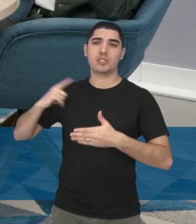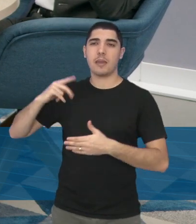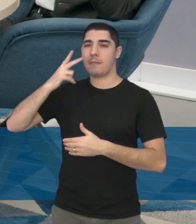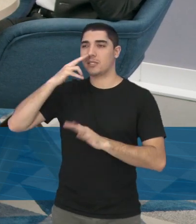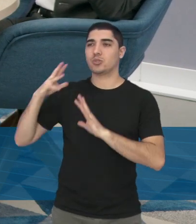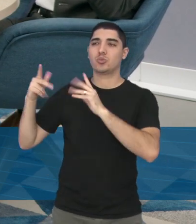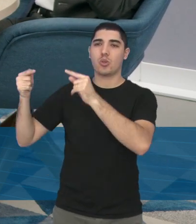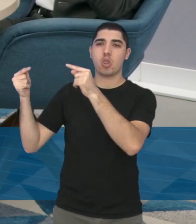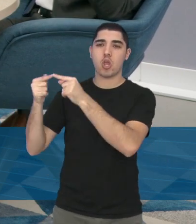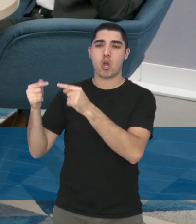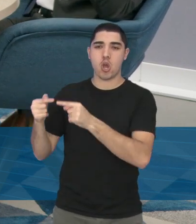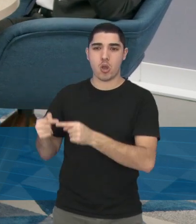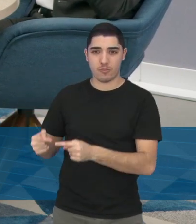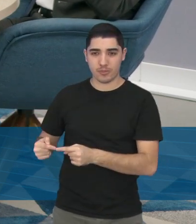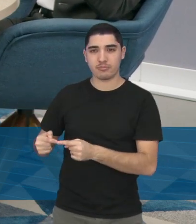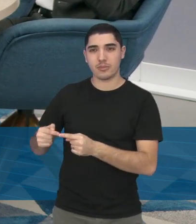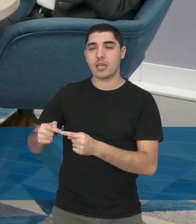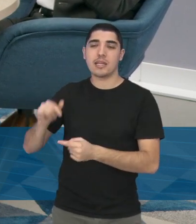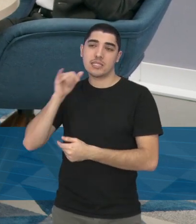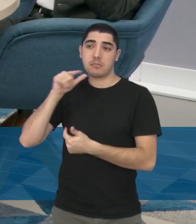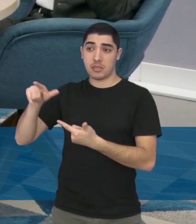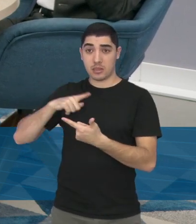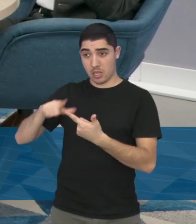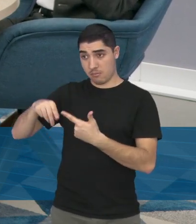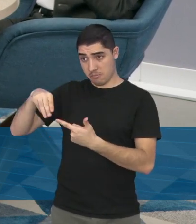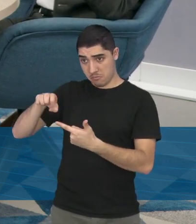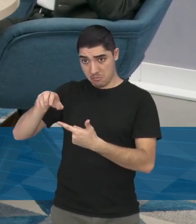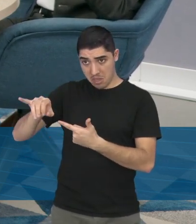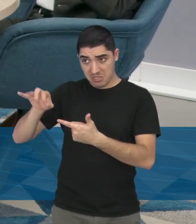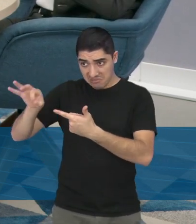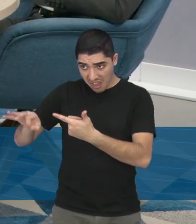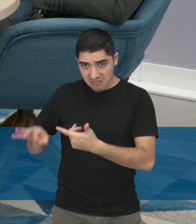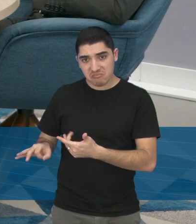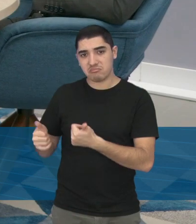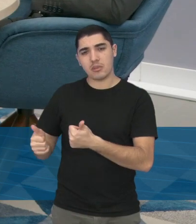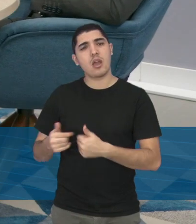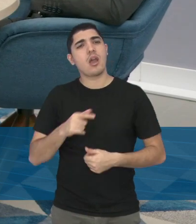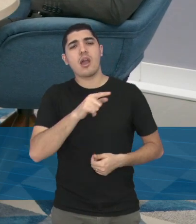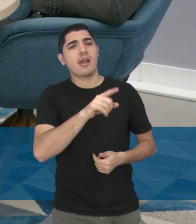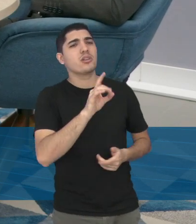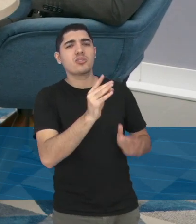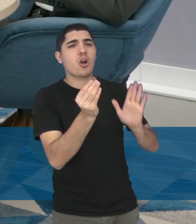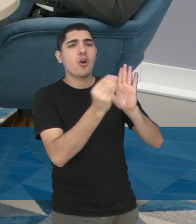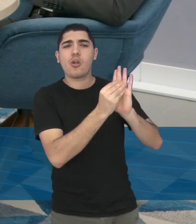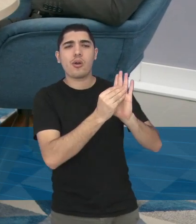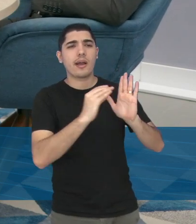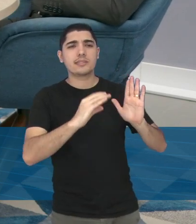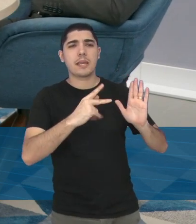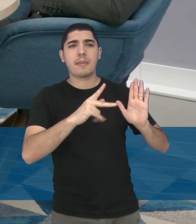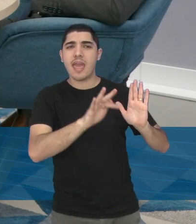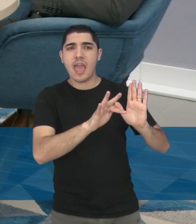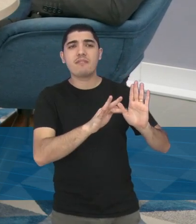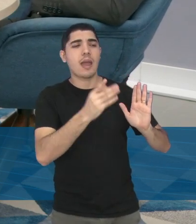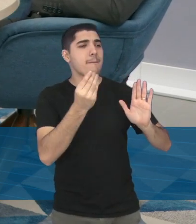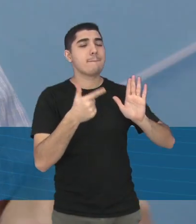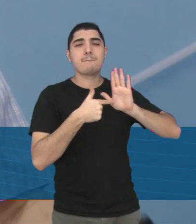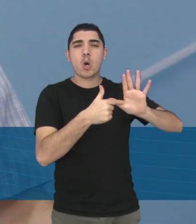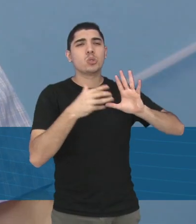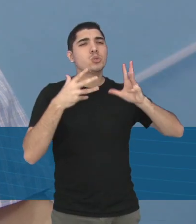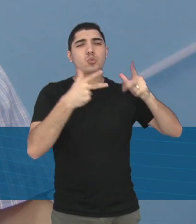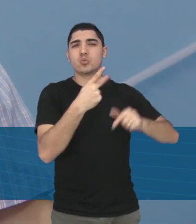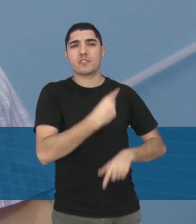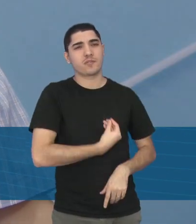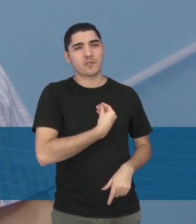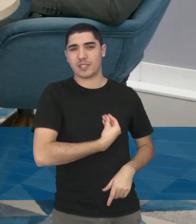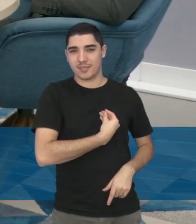Você fazer algo às escusas, assim, principalmente tendo uma MEI tudo certinho, é quase impossível. É o seu CPF. Não. Colocou seu CPF lá, aparece sua vida inteira.